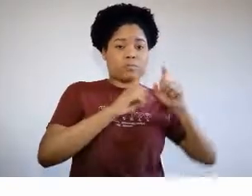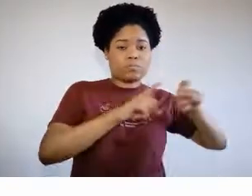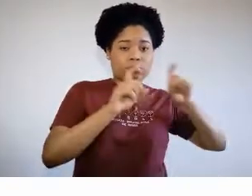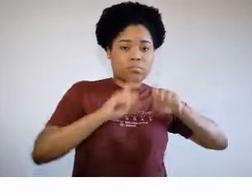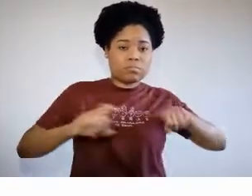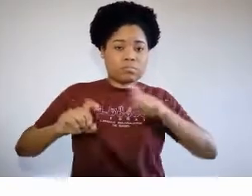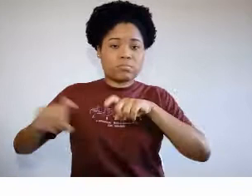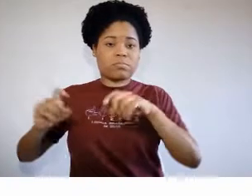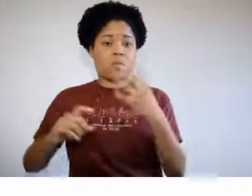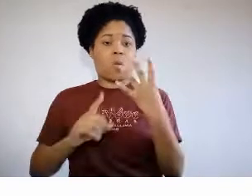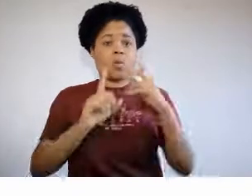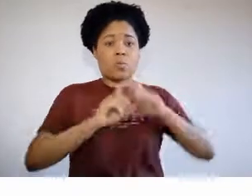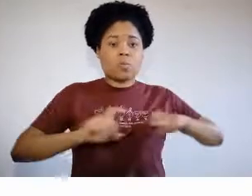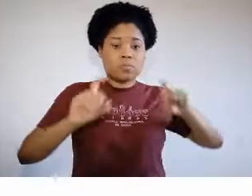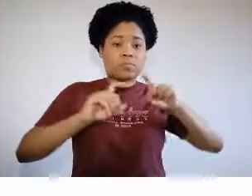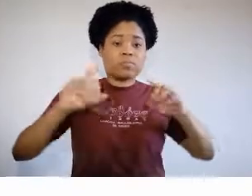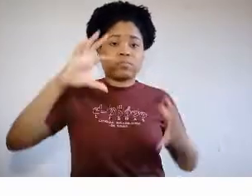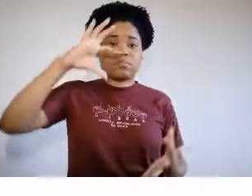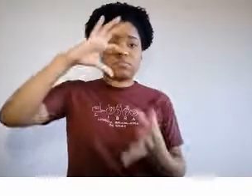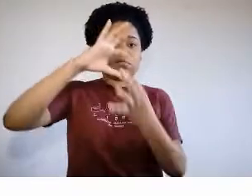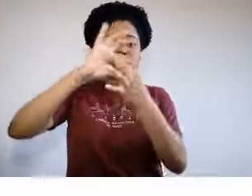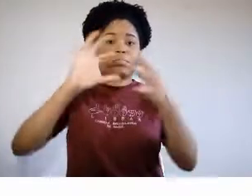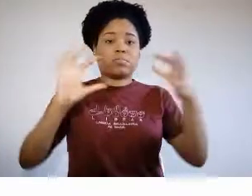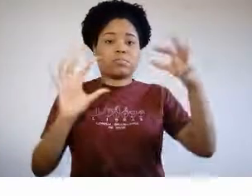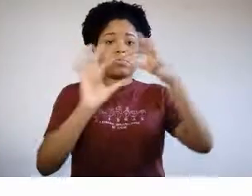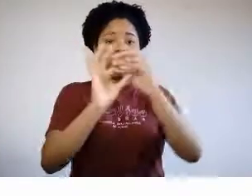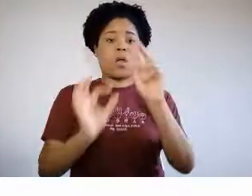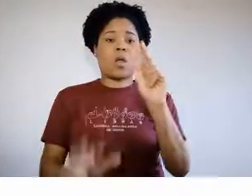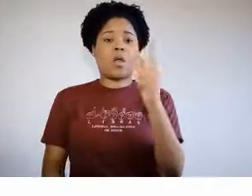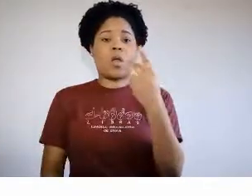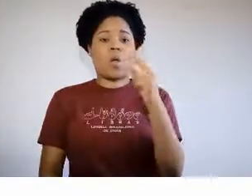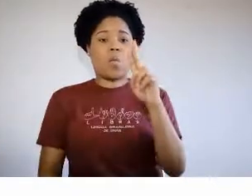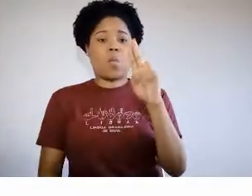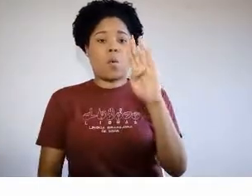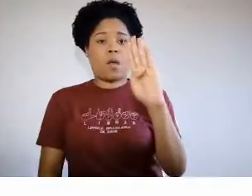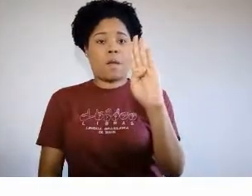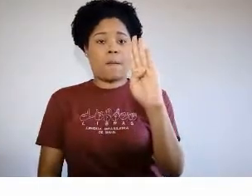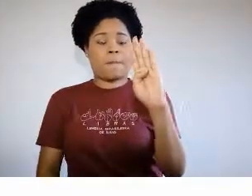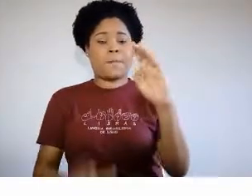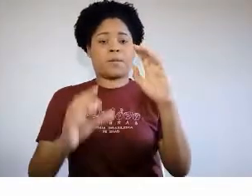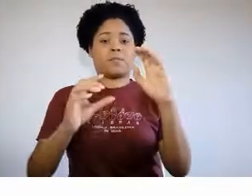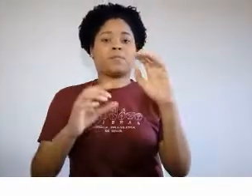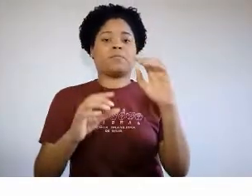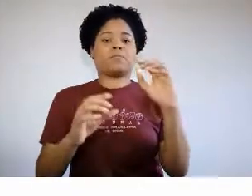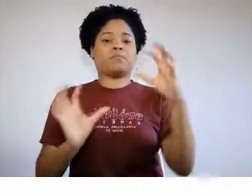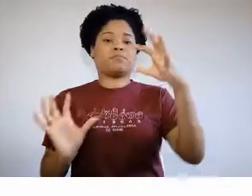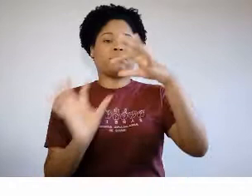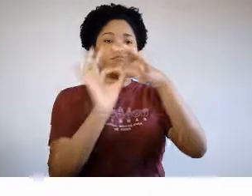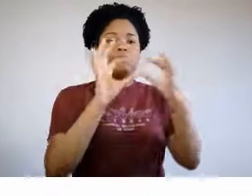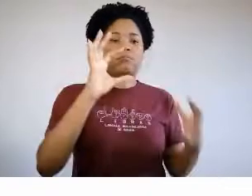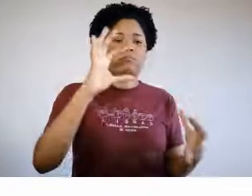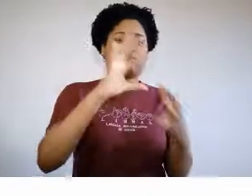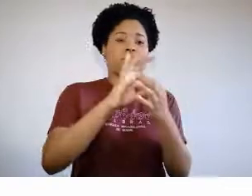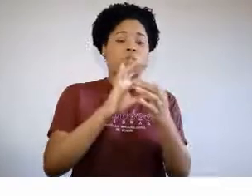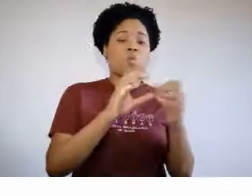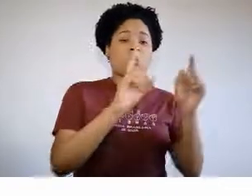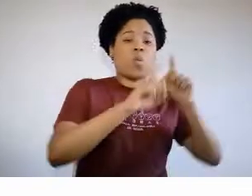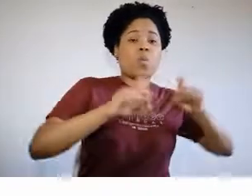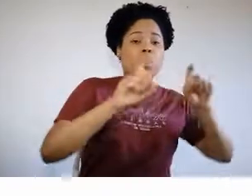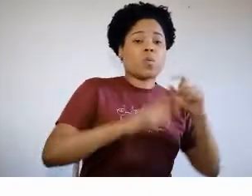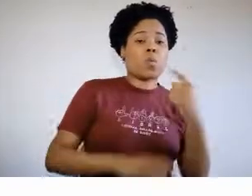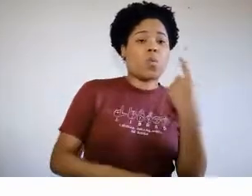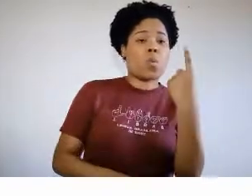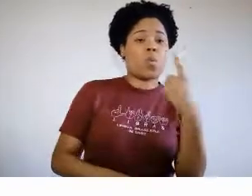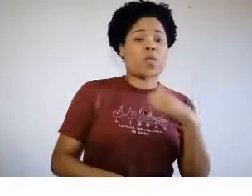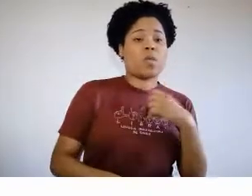4 computadores. Esses 4 computadores estão interligados a um hub, está conectado a cada um deles. E no